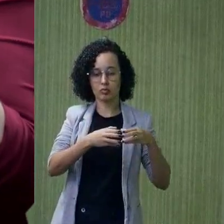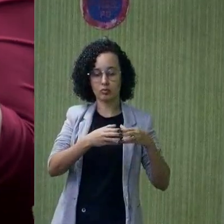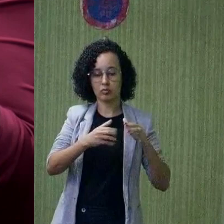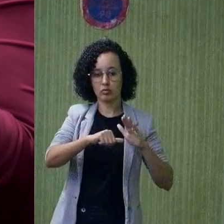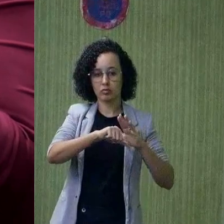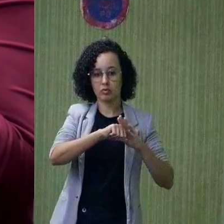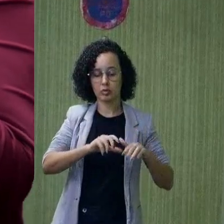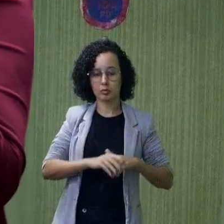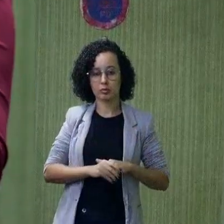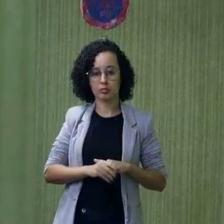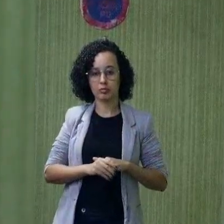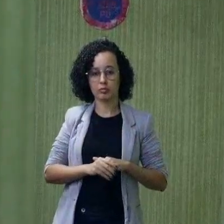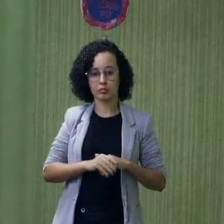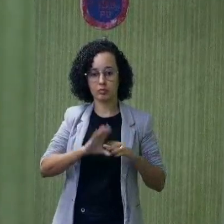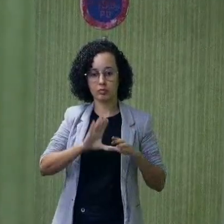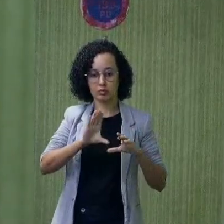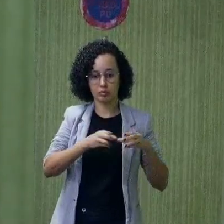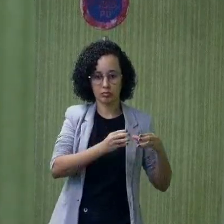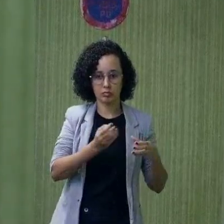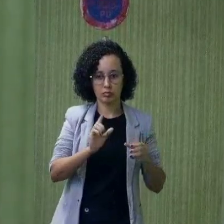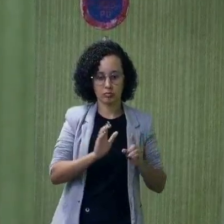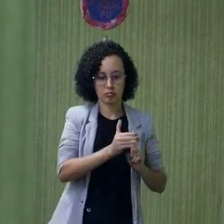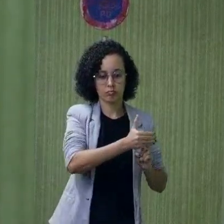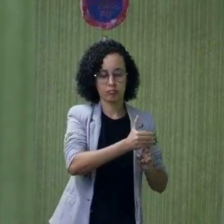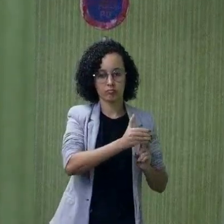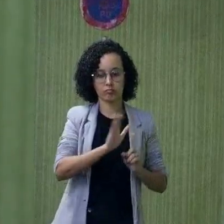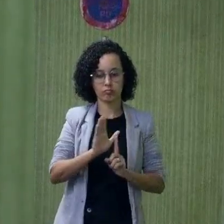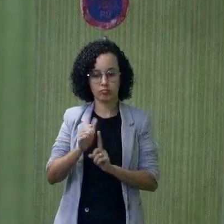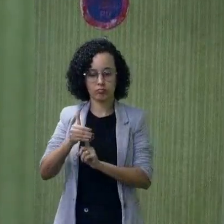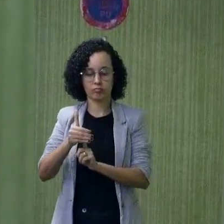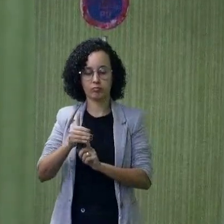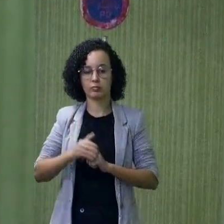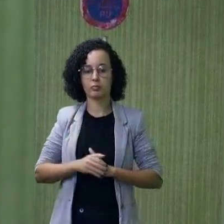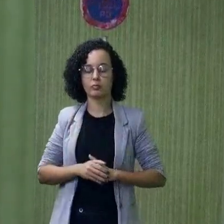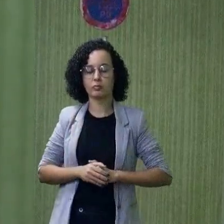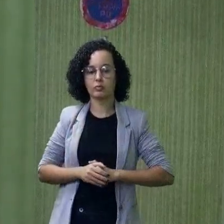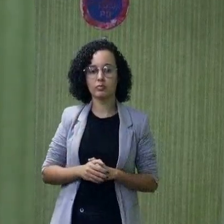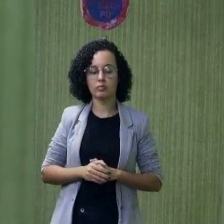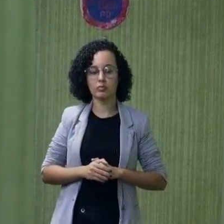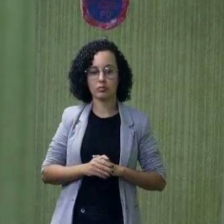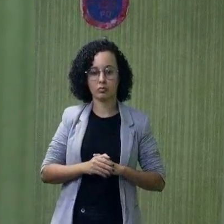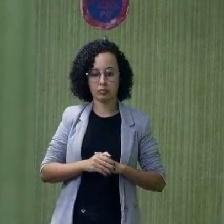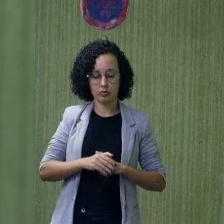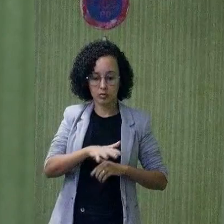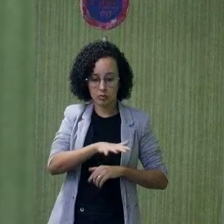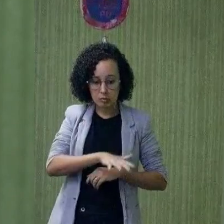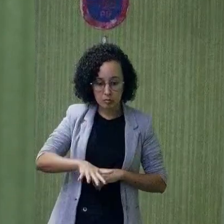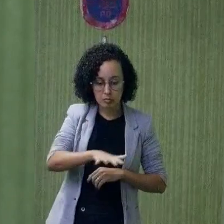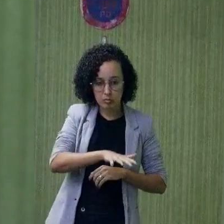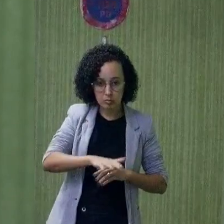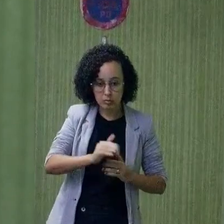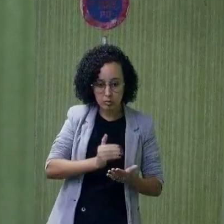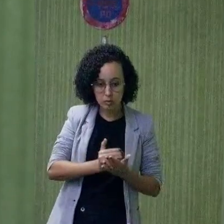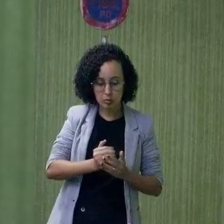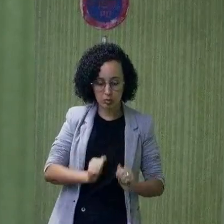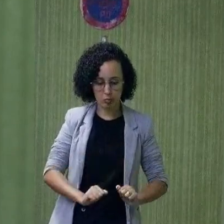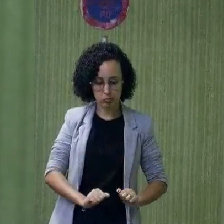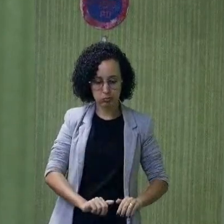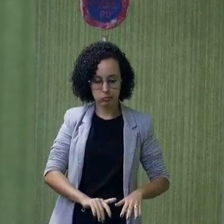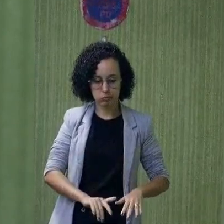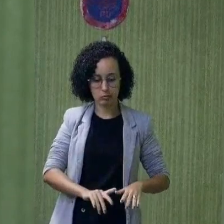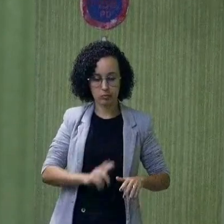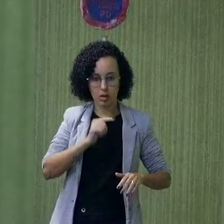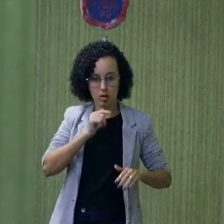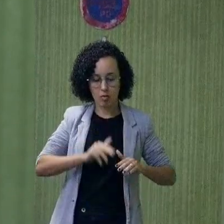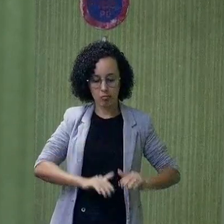em cada bloco Além disso então o andar terrio começou a ficar inundado de